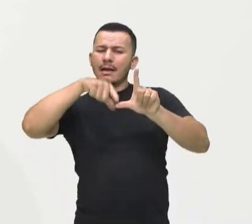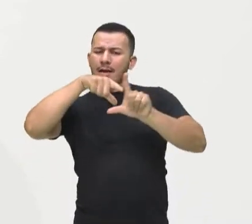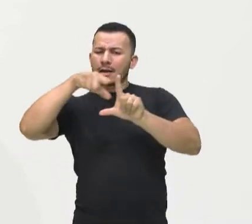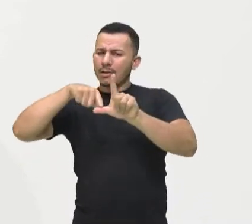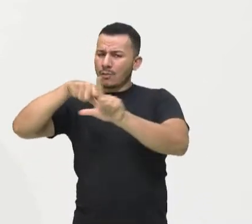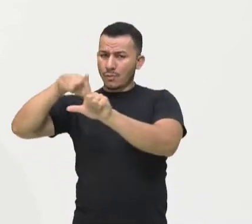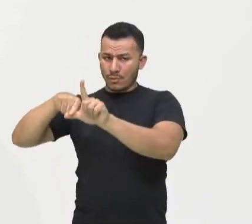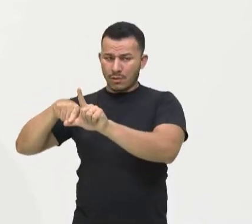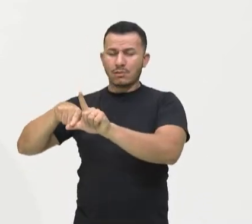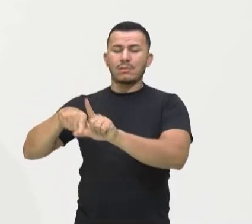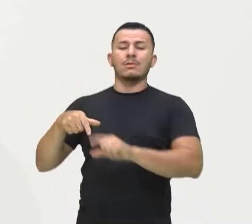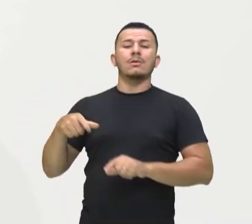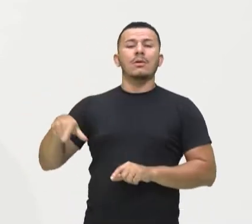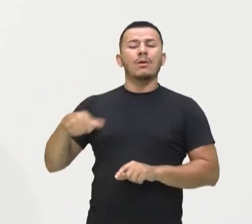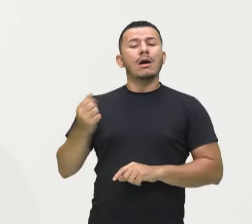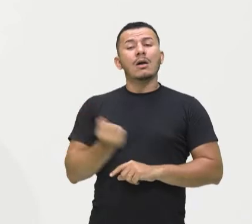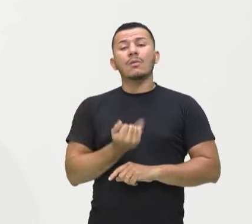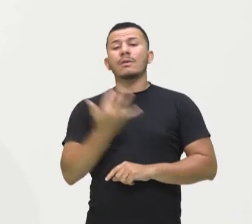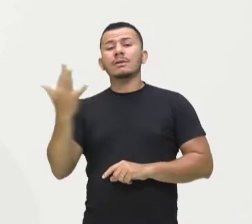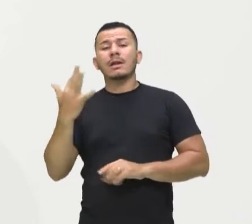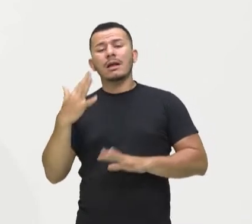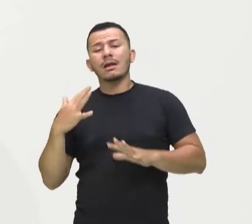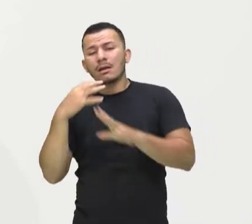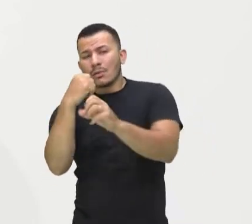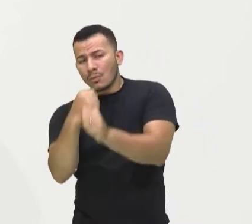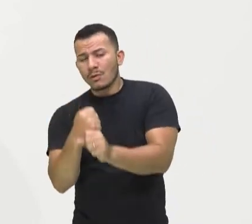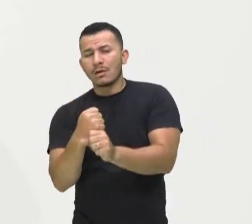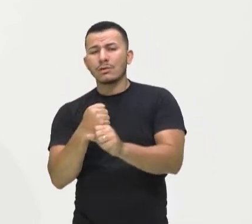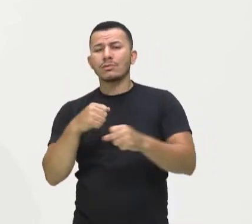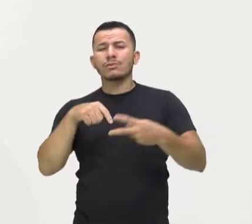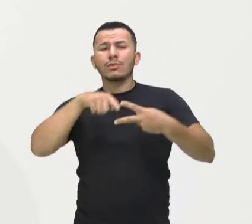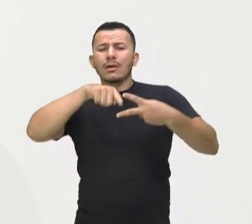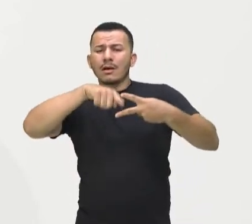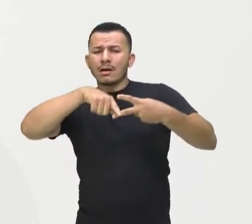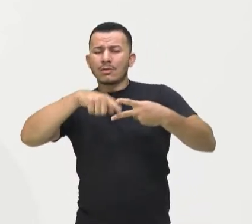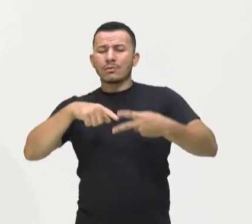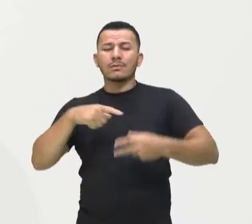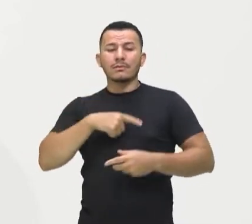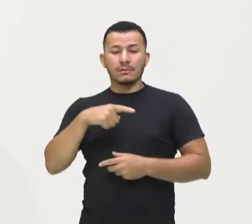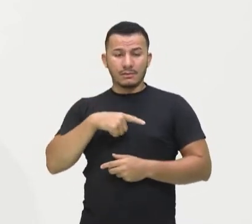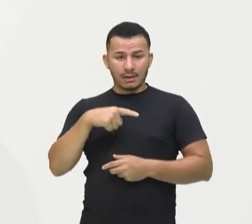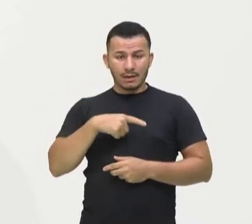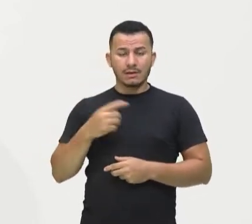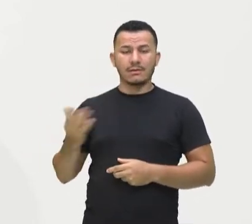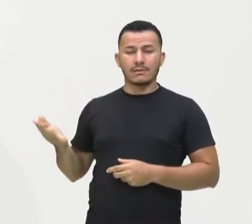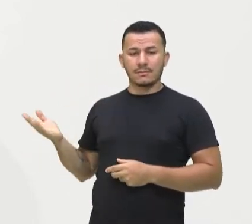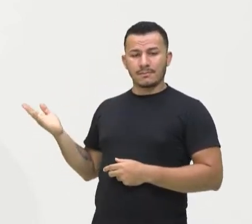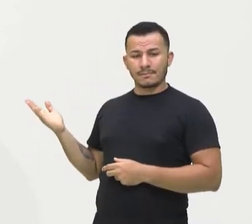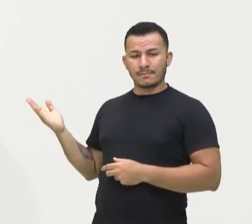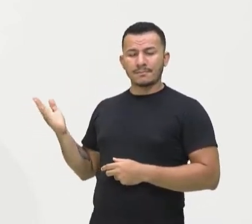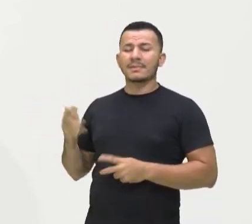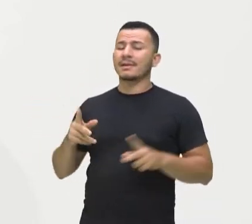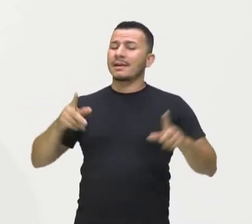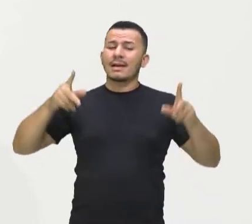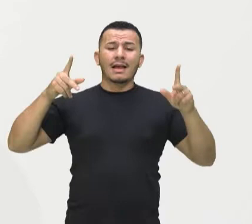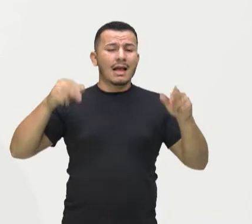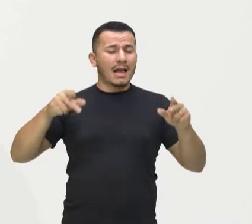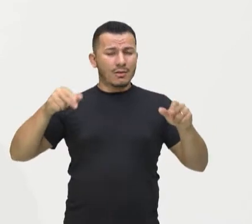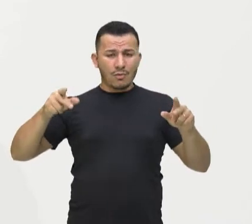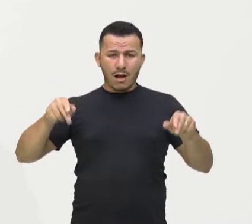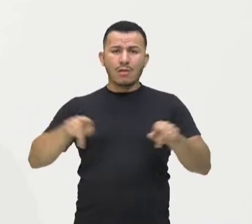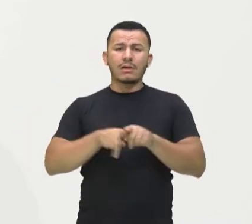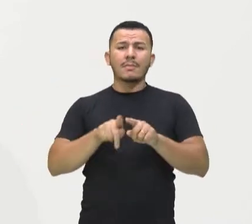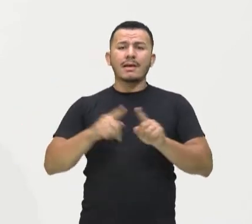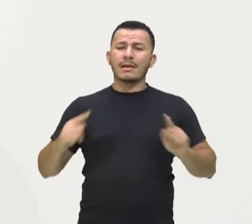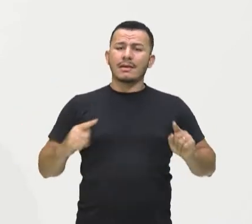bem importante, que a quantidade de ângulos, isso aqui já é bom a gente começar a perceber, ó, a quantidade de ângulos é exatamente igual à quantidade de